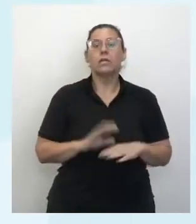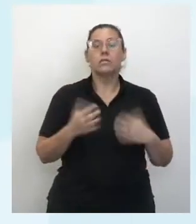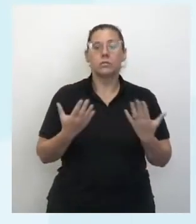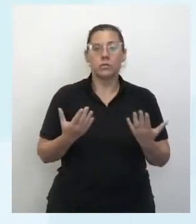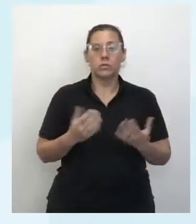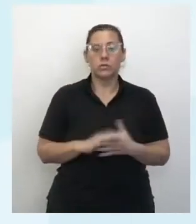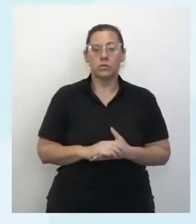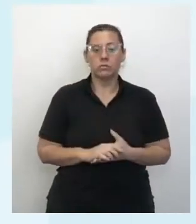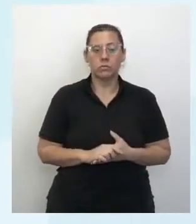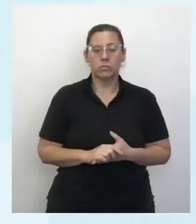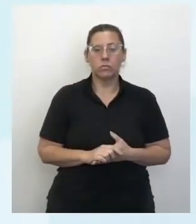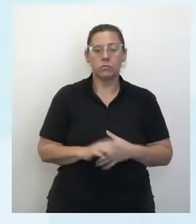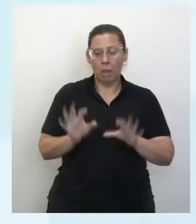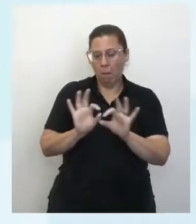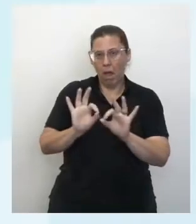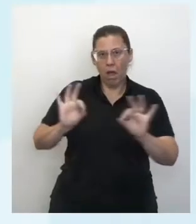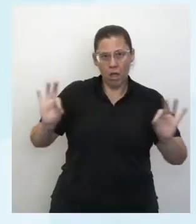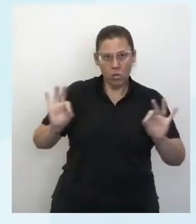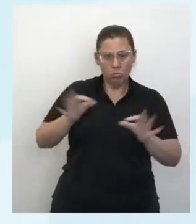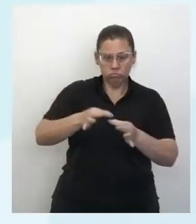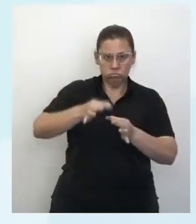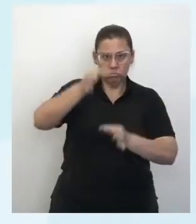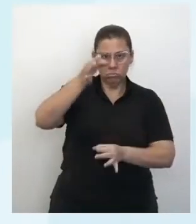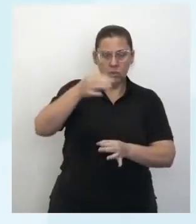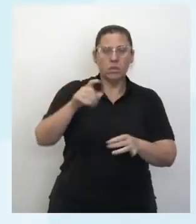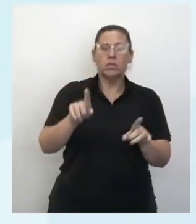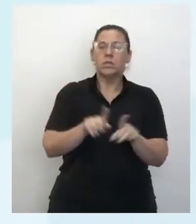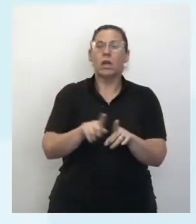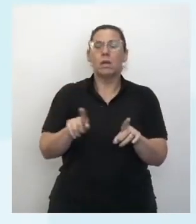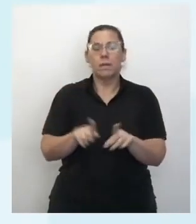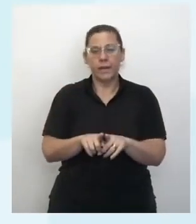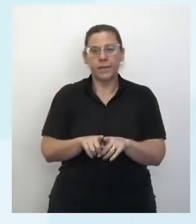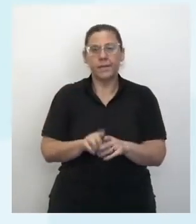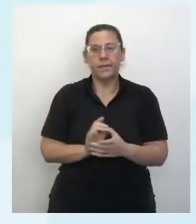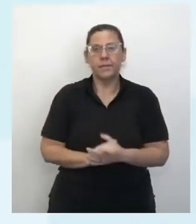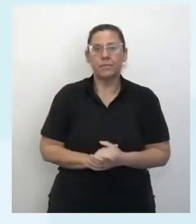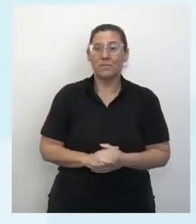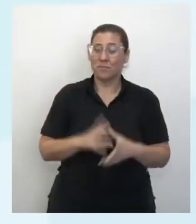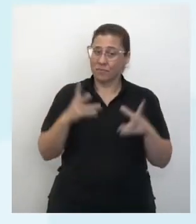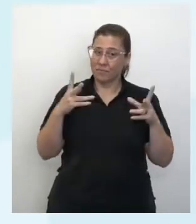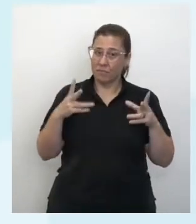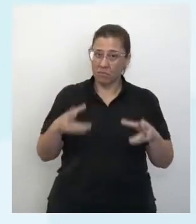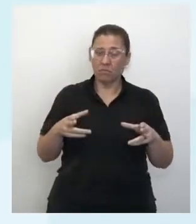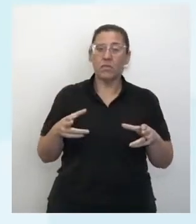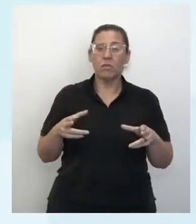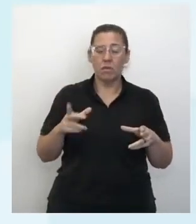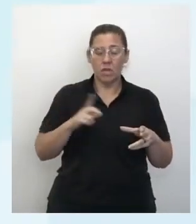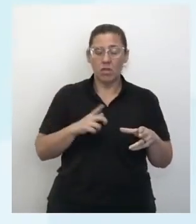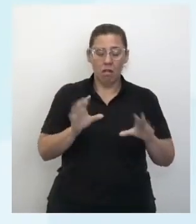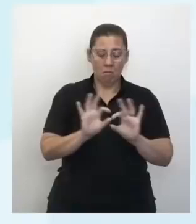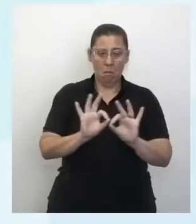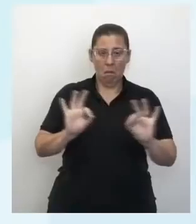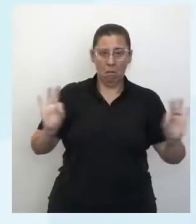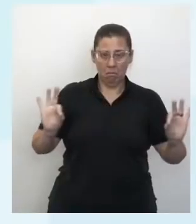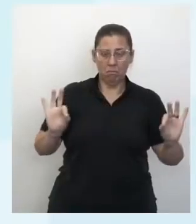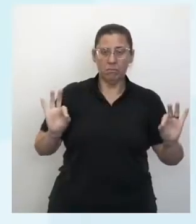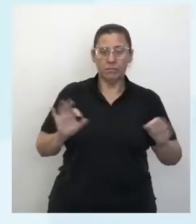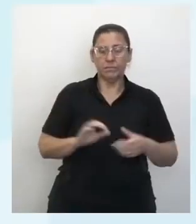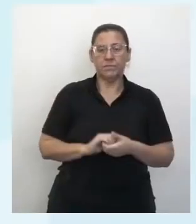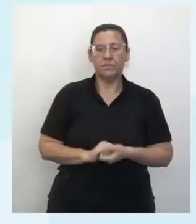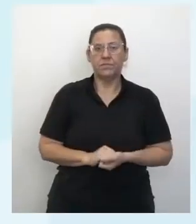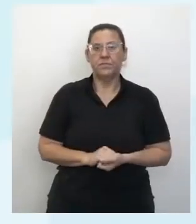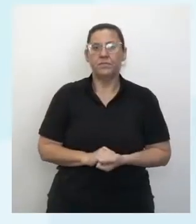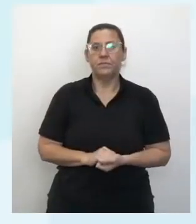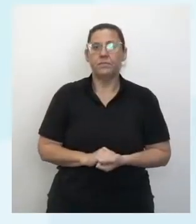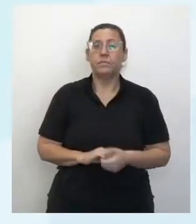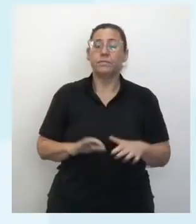forma, os ângulos, no caso dos polígonos, eles têm ângulos, eles têm que ser iguais, ter a mesma medida, congruentes, tá